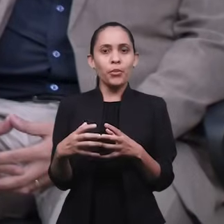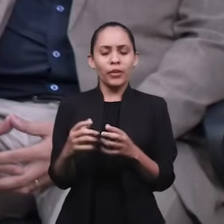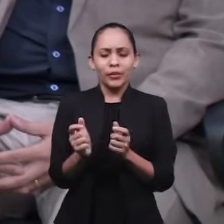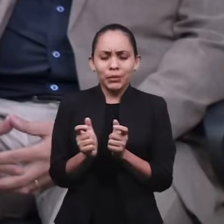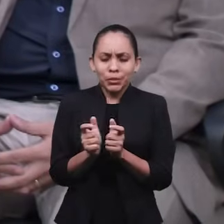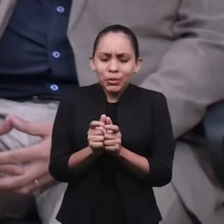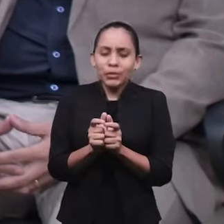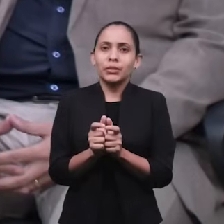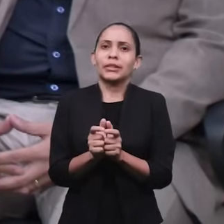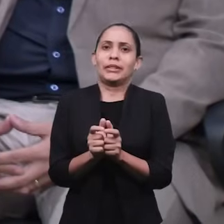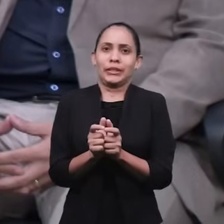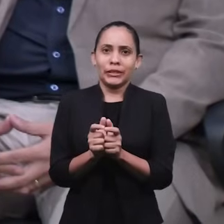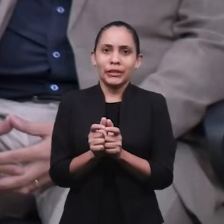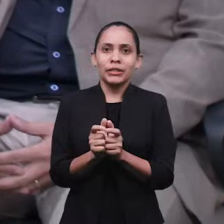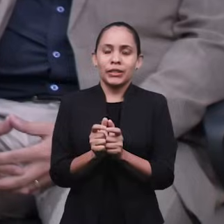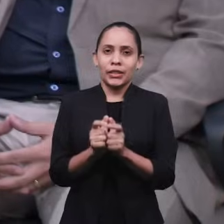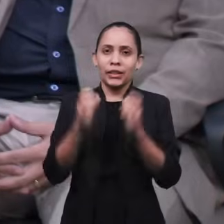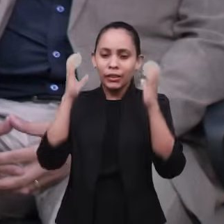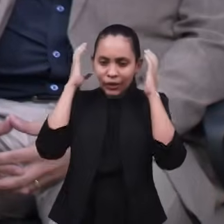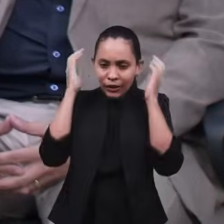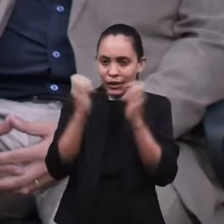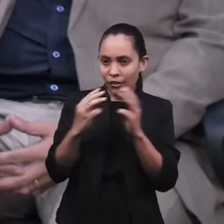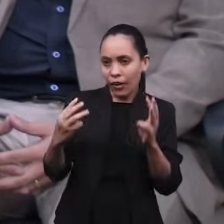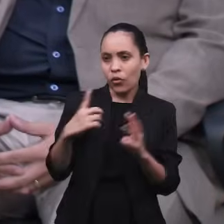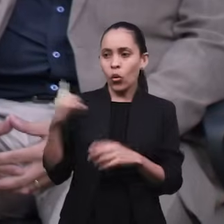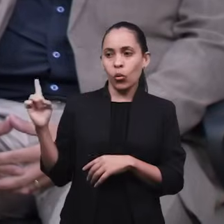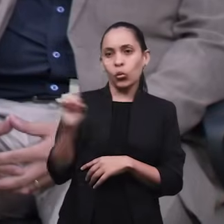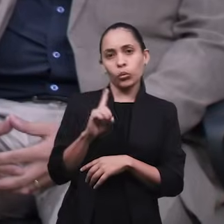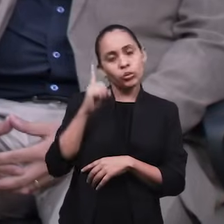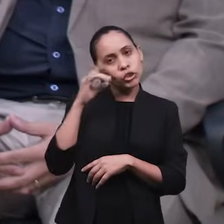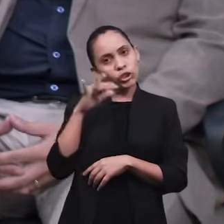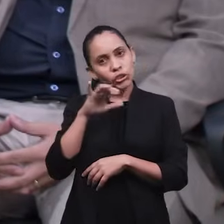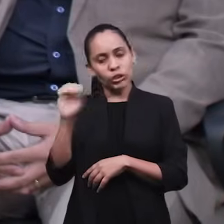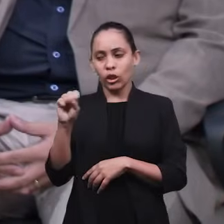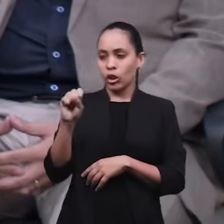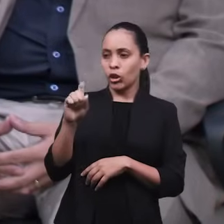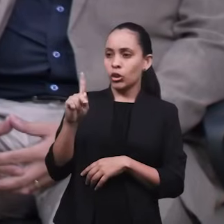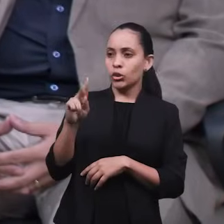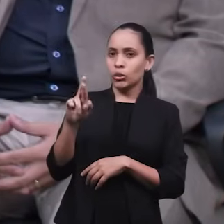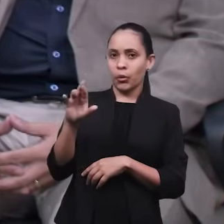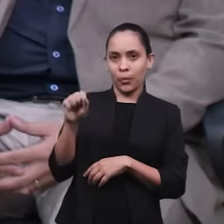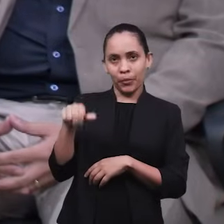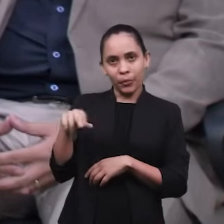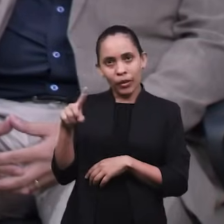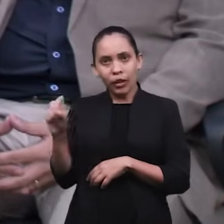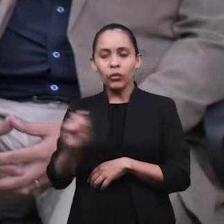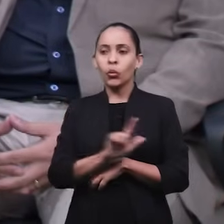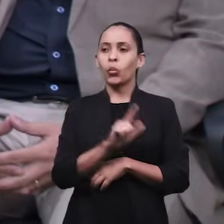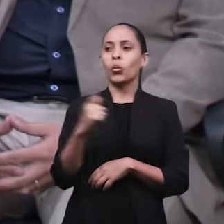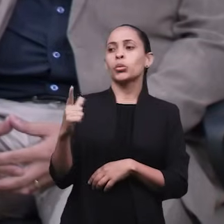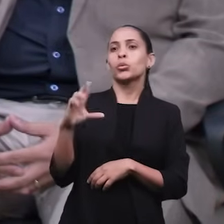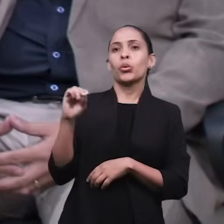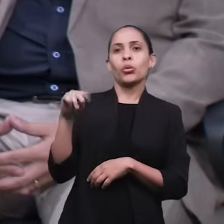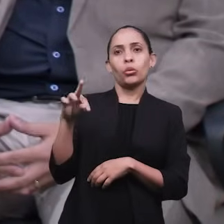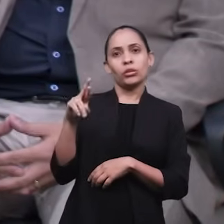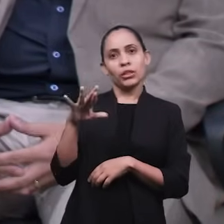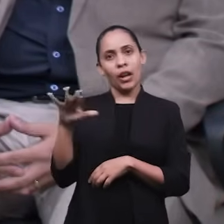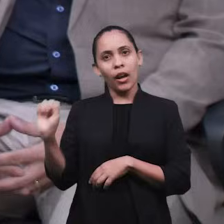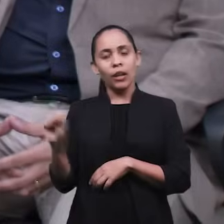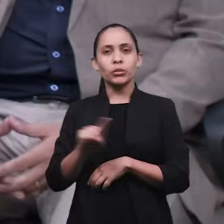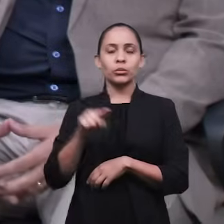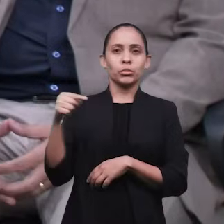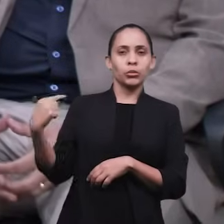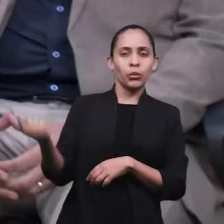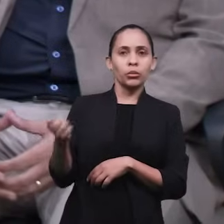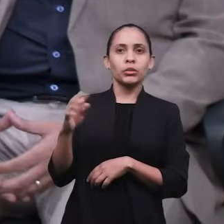grupo pequeno, a gente gravava por naipes, então um dia gravava soprano, outro dia contralto, outro dia tenor, outro